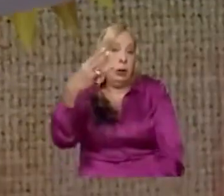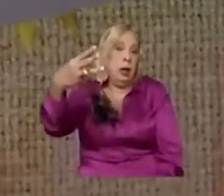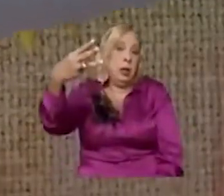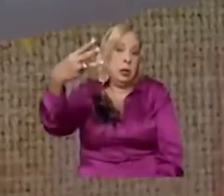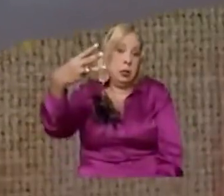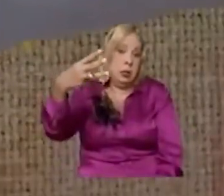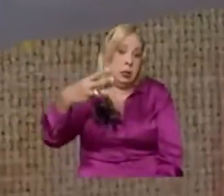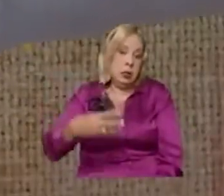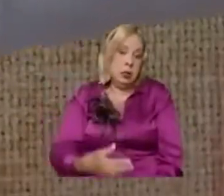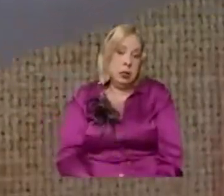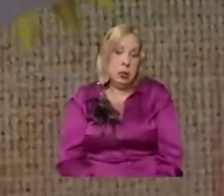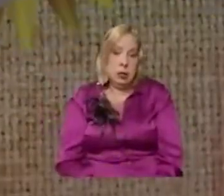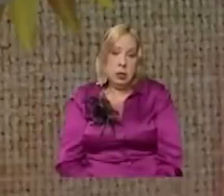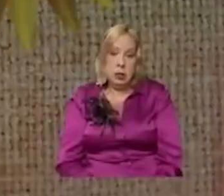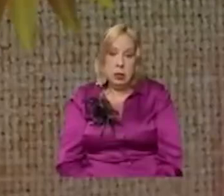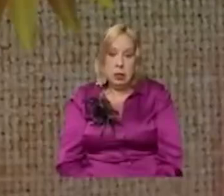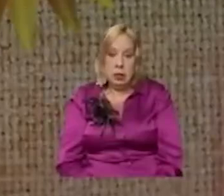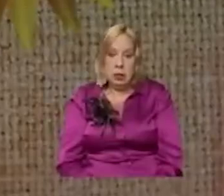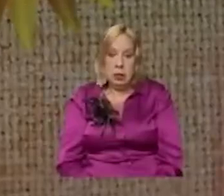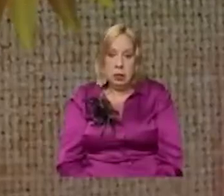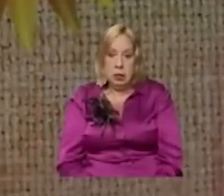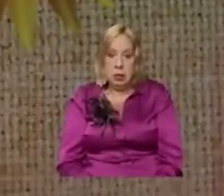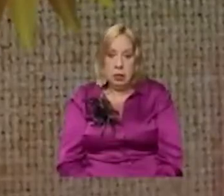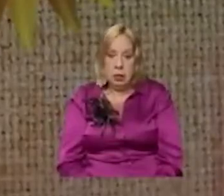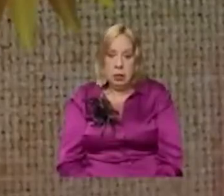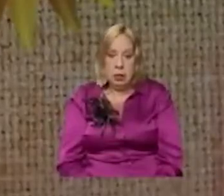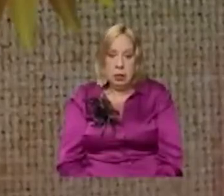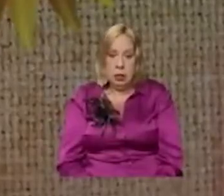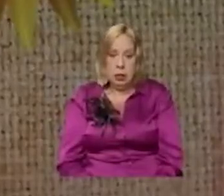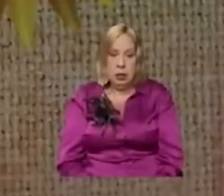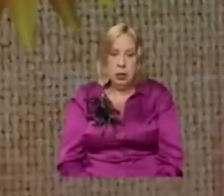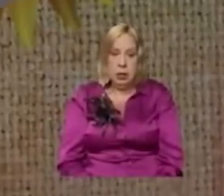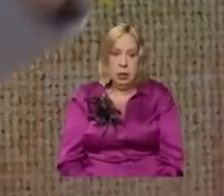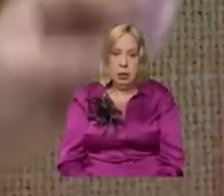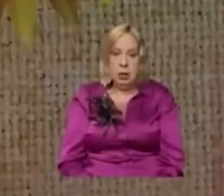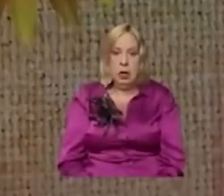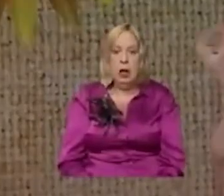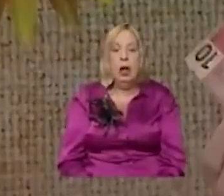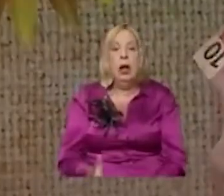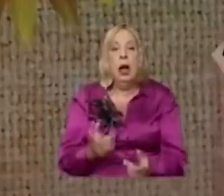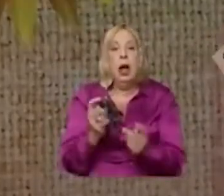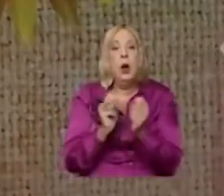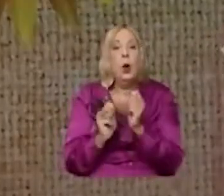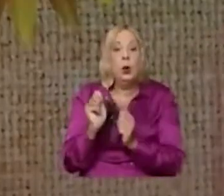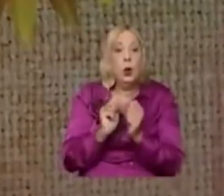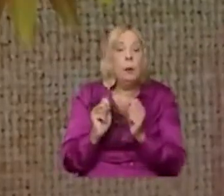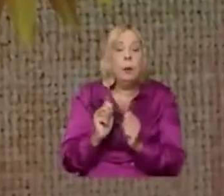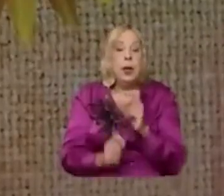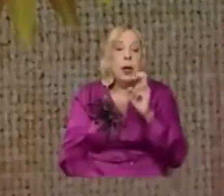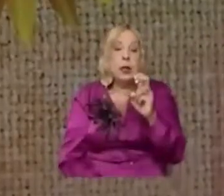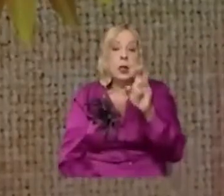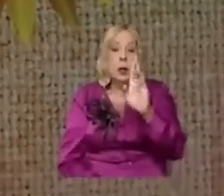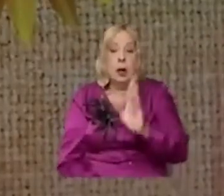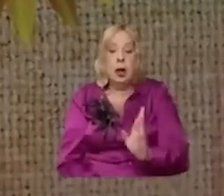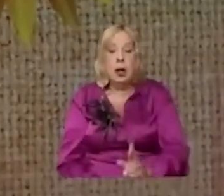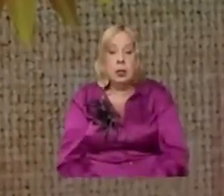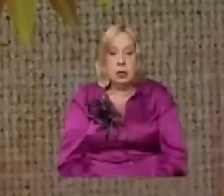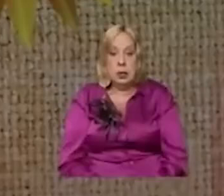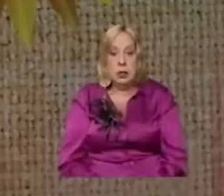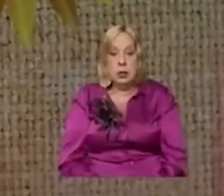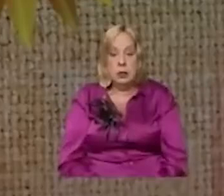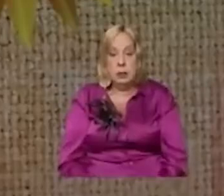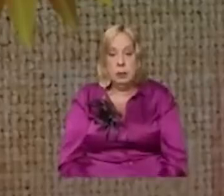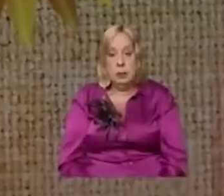vou perder a oportunidade, porque eu podendo pagar 10 em 3, eu vou pagar... Gente, é uma matemática simples, né?